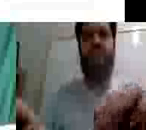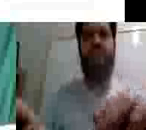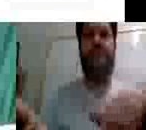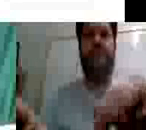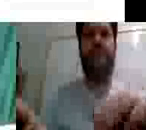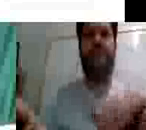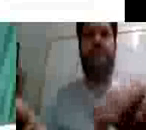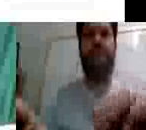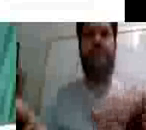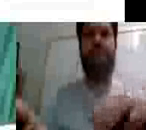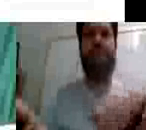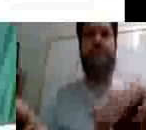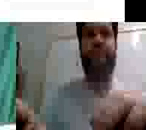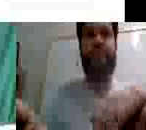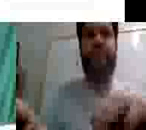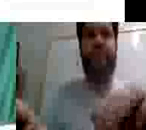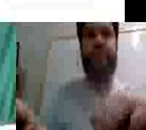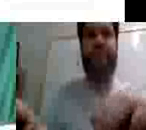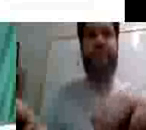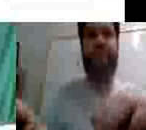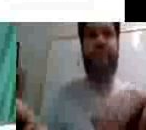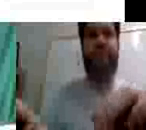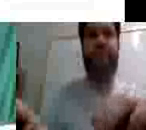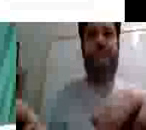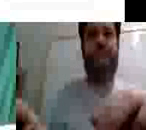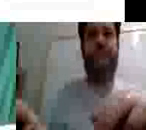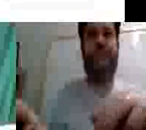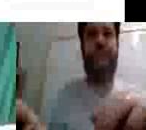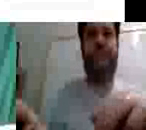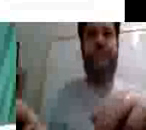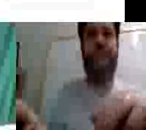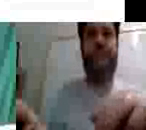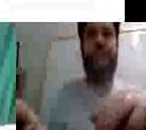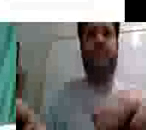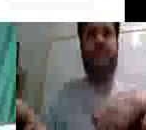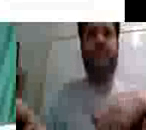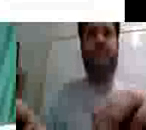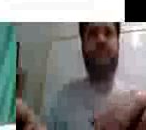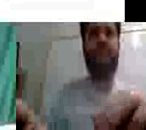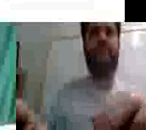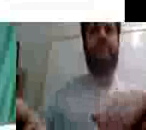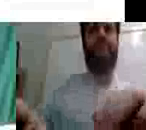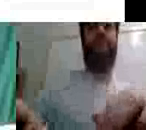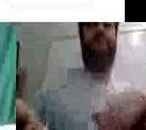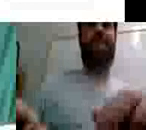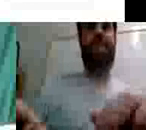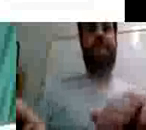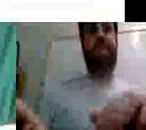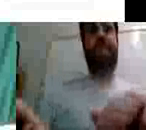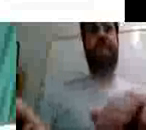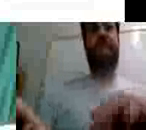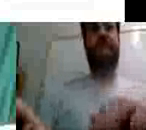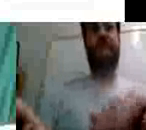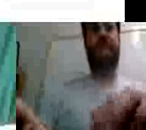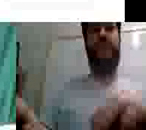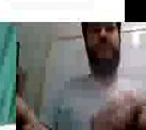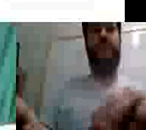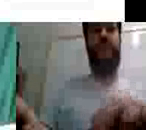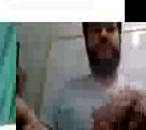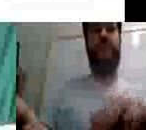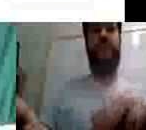nos ajudou a analisar e recategorizar o ASP Mobile Top 10 de 2016, tá? Olha lá, então aqui tem os